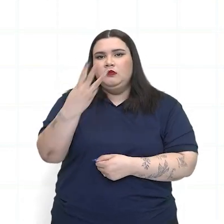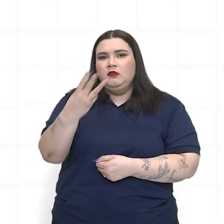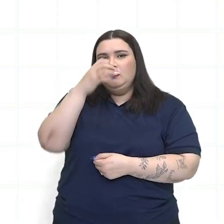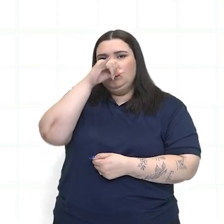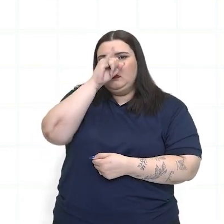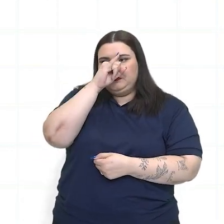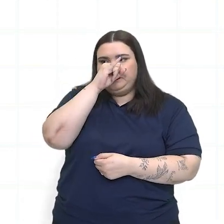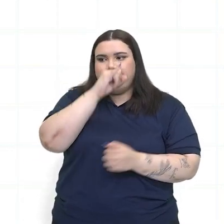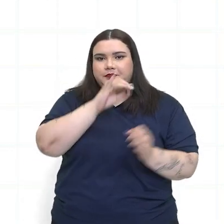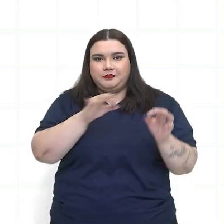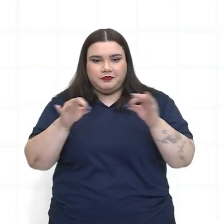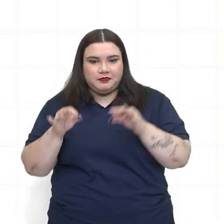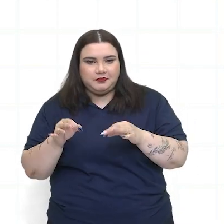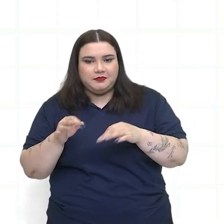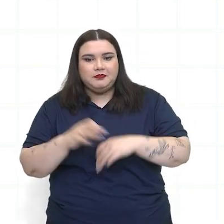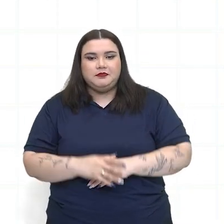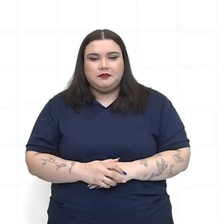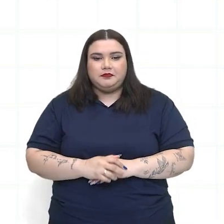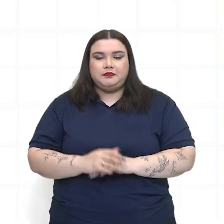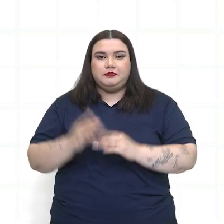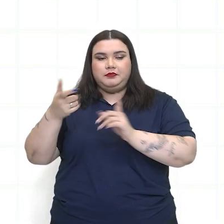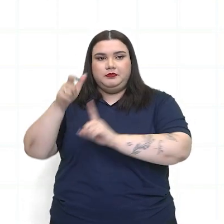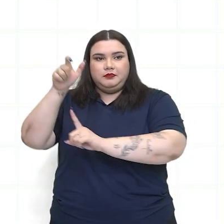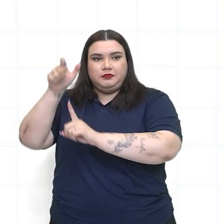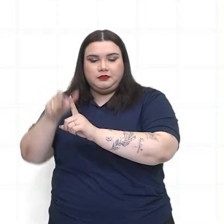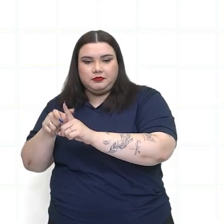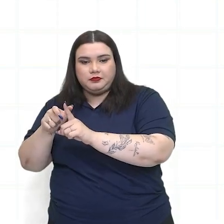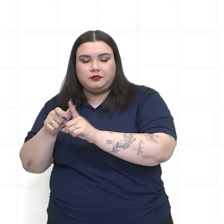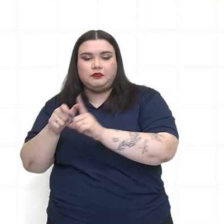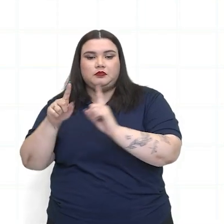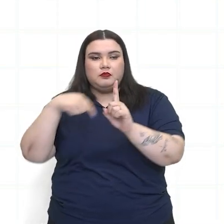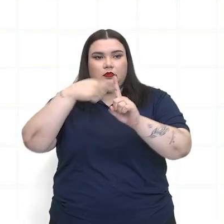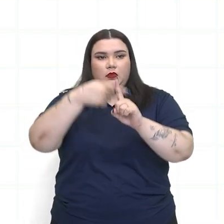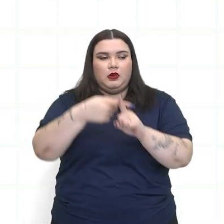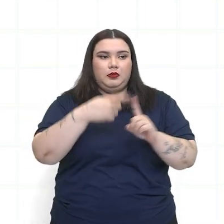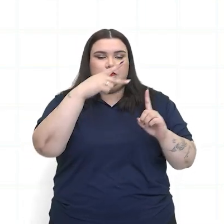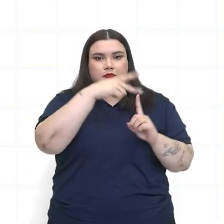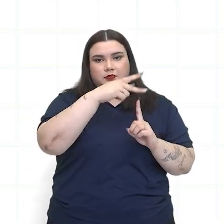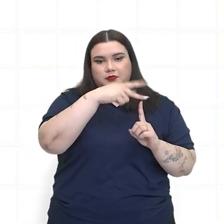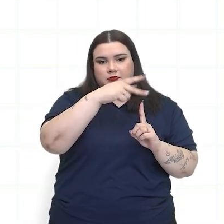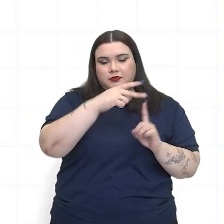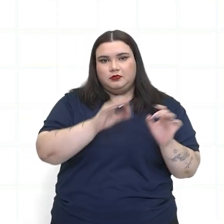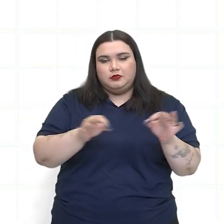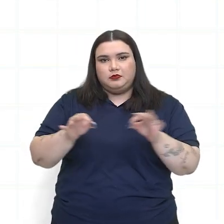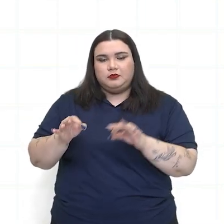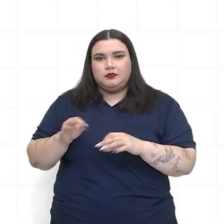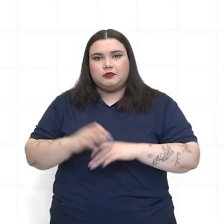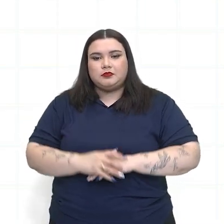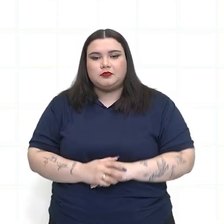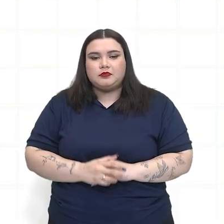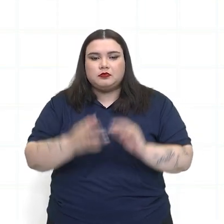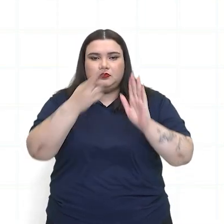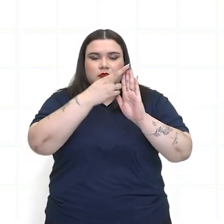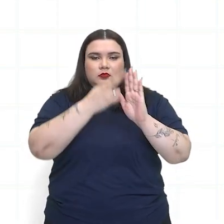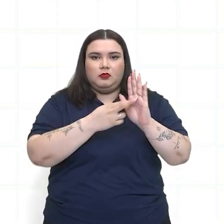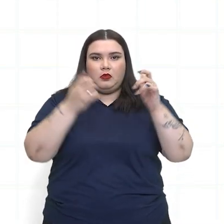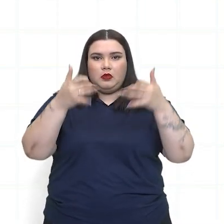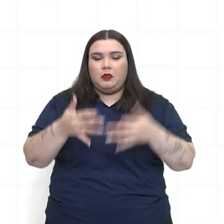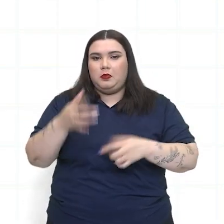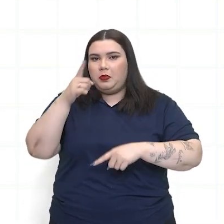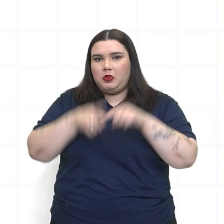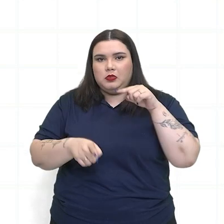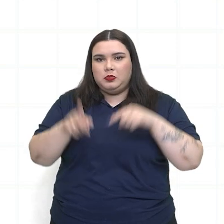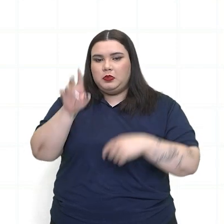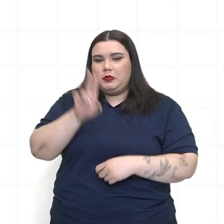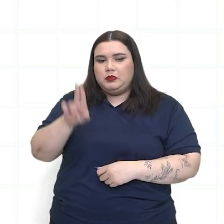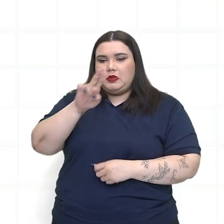resposta. Tudo isso aqui é o predicado, certo? É o predicado e aqui é o sujeito. Então, a regra diz que eu não uso